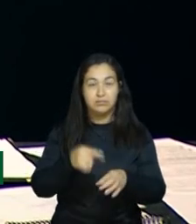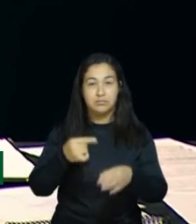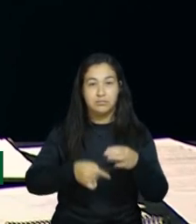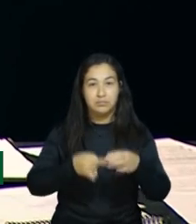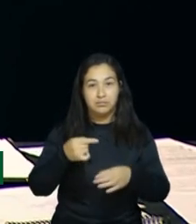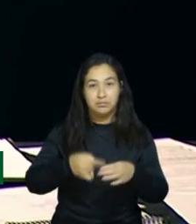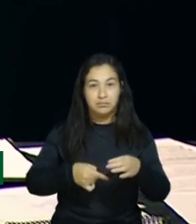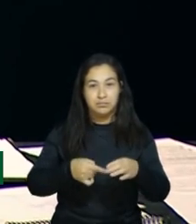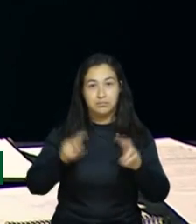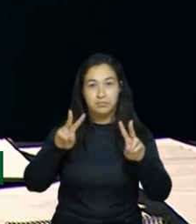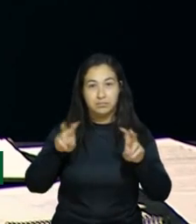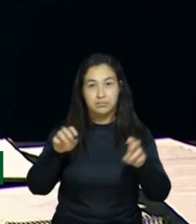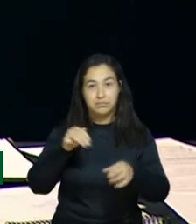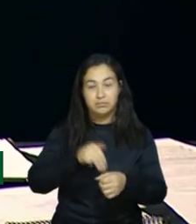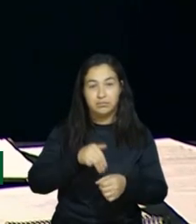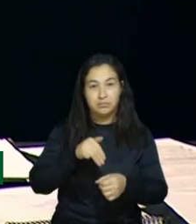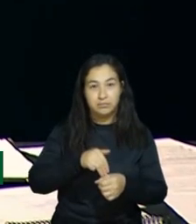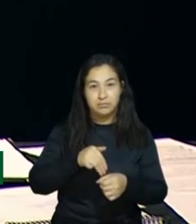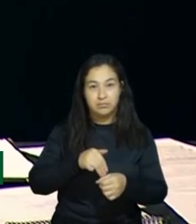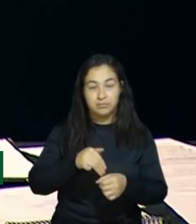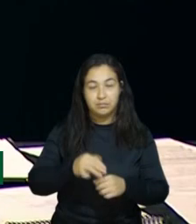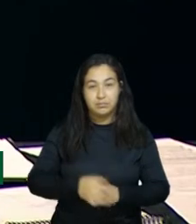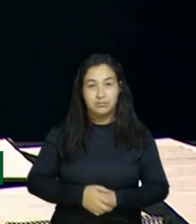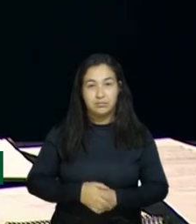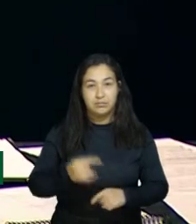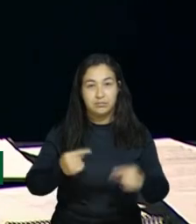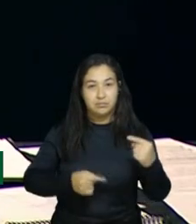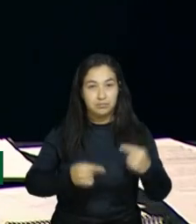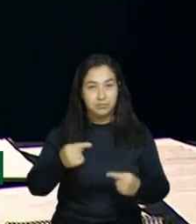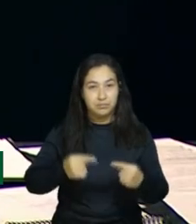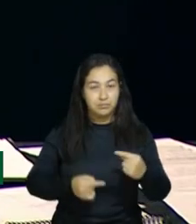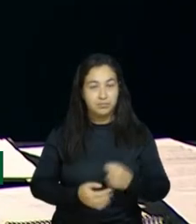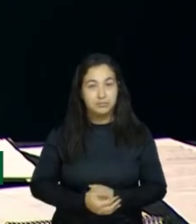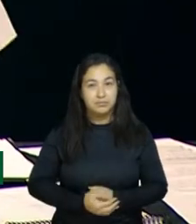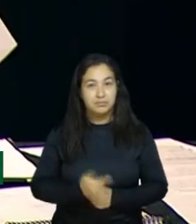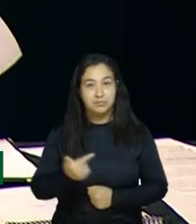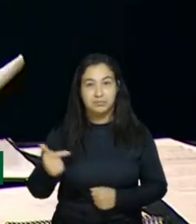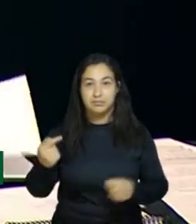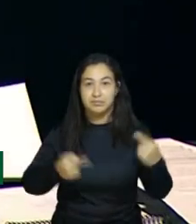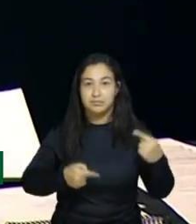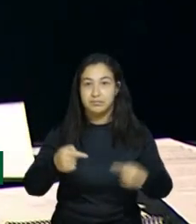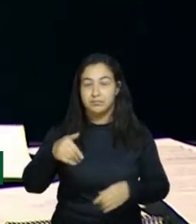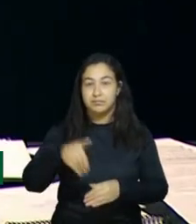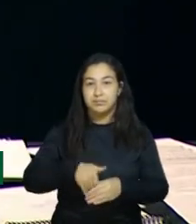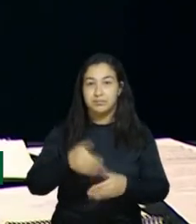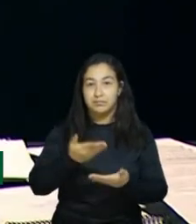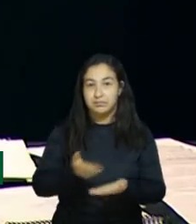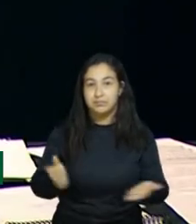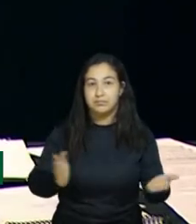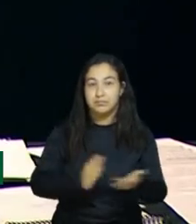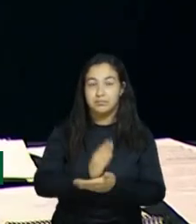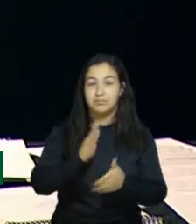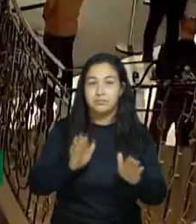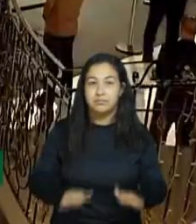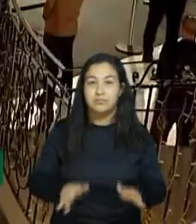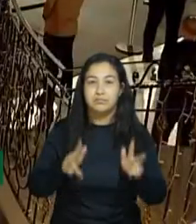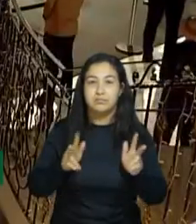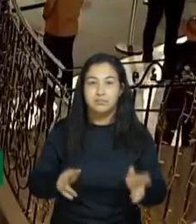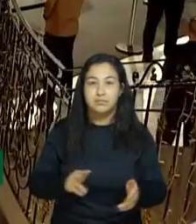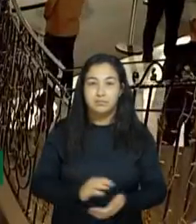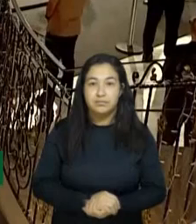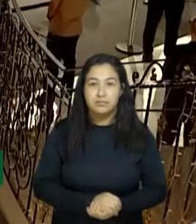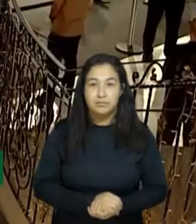Assuntos Municipais, relatoria deputado Neudir Sareta, em discussão. Não havendo quem queira discutir, em votação. Deputados que aprovam, permaneçam como se